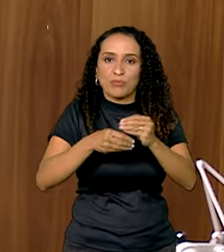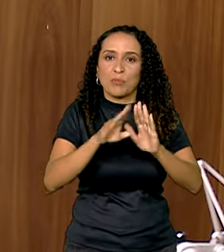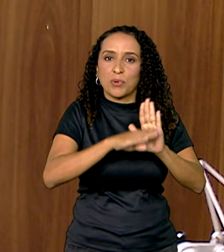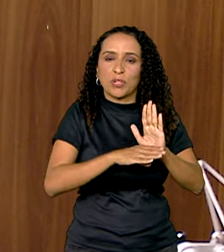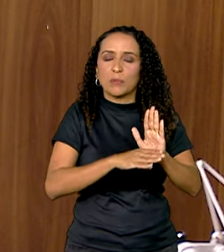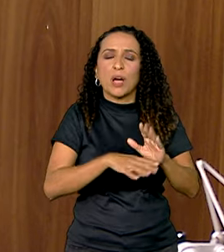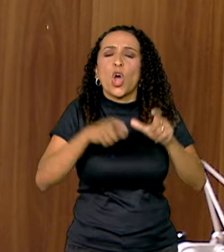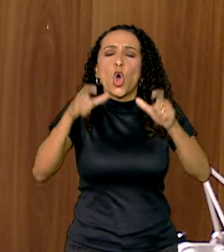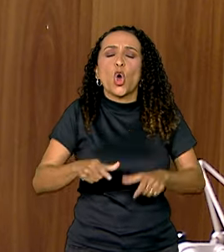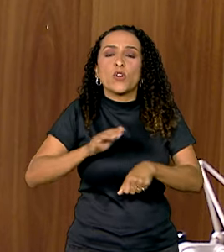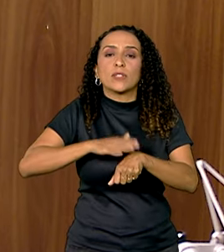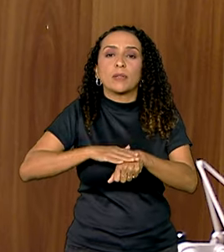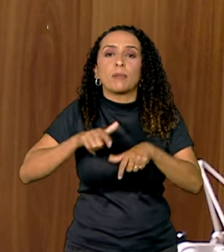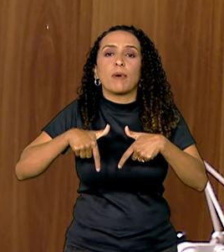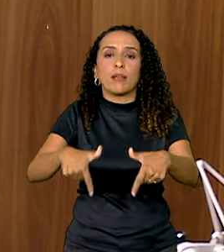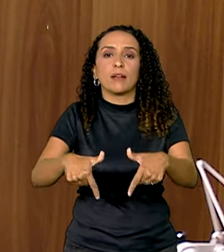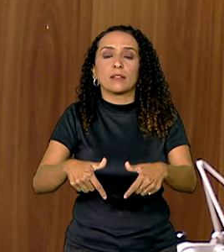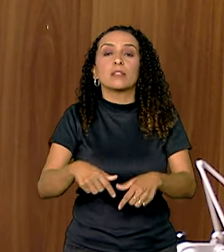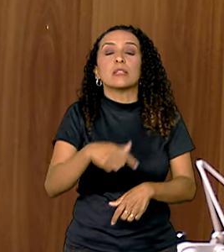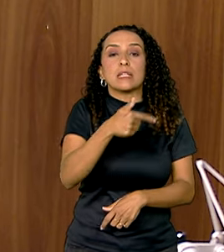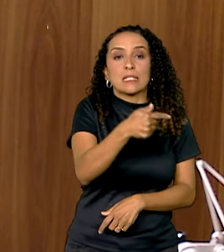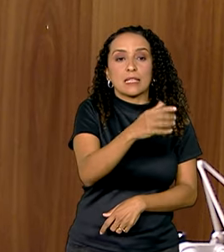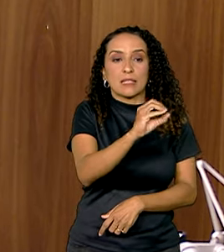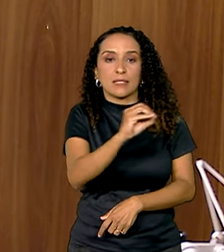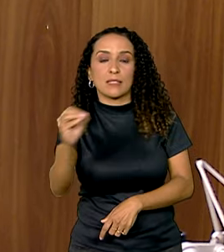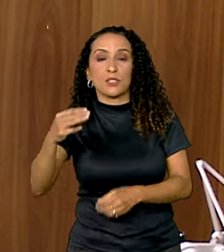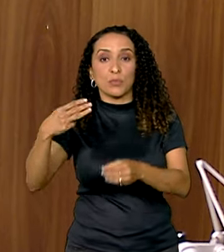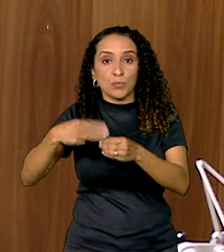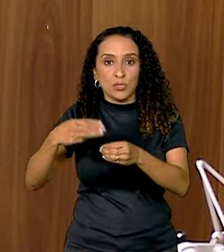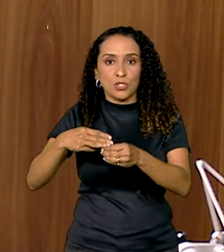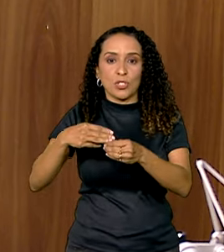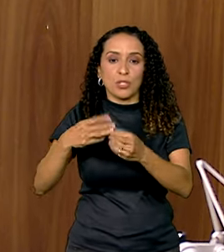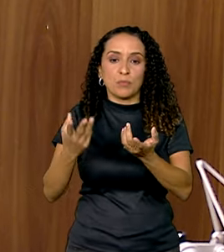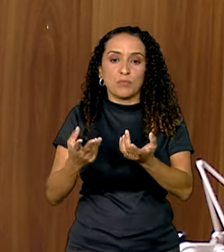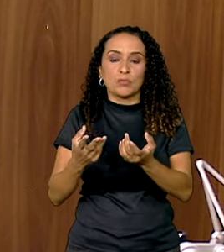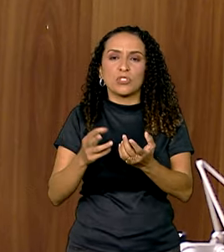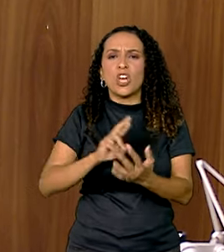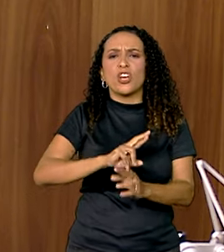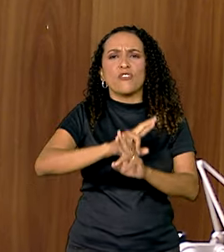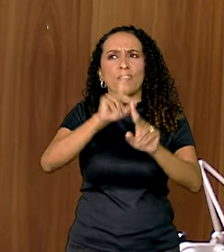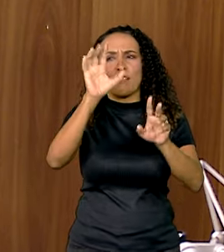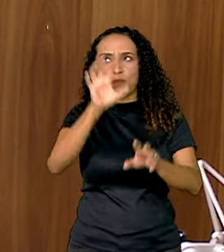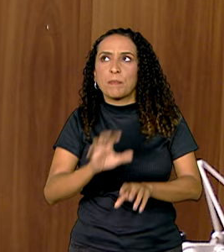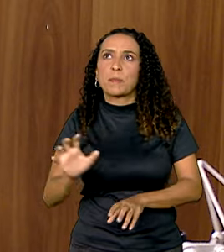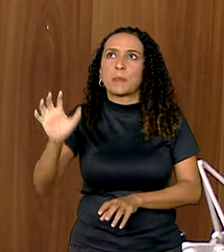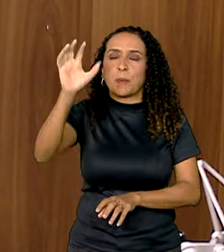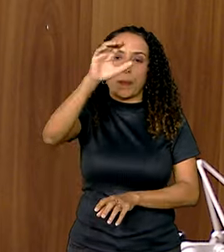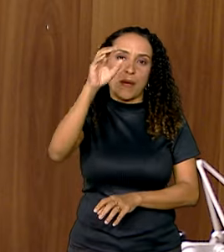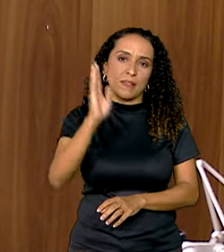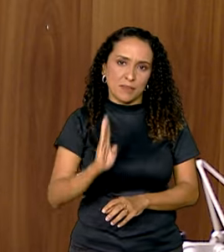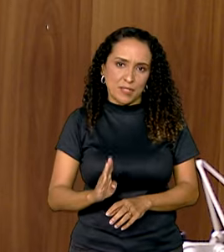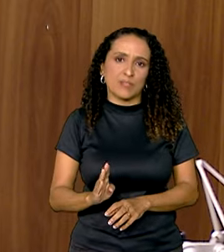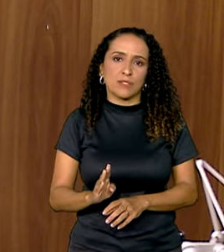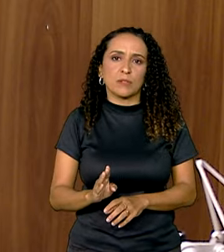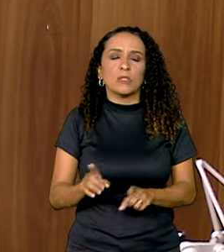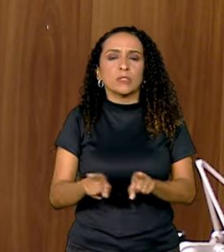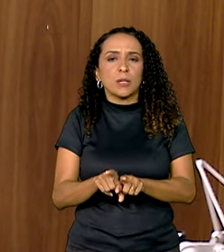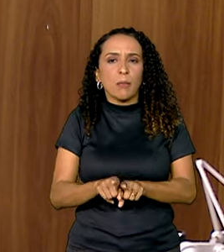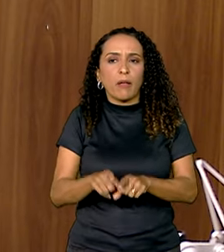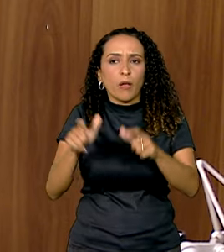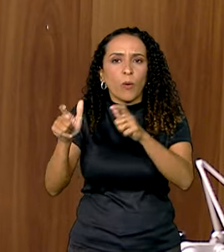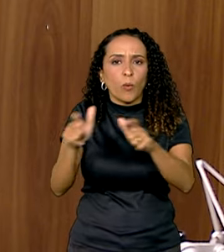onde? Eles vão atuar em 700 municípios das diferentes regiões brasileiras, em